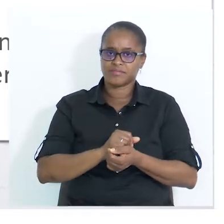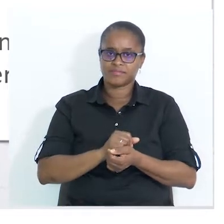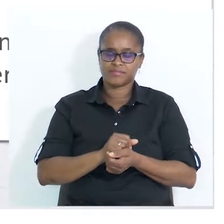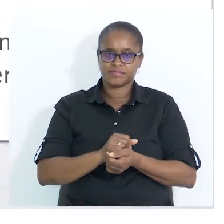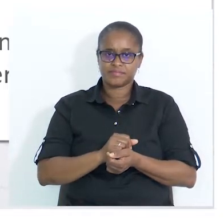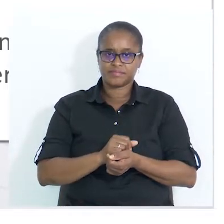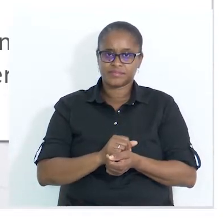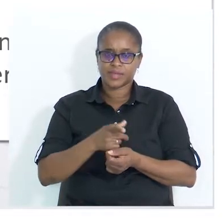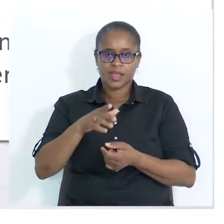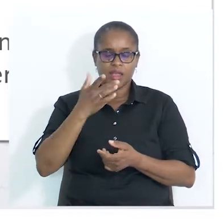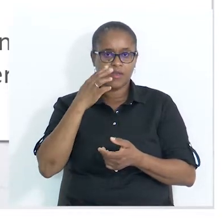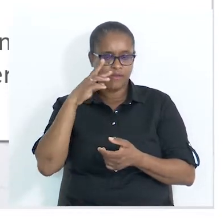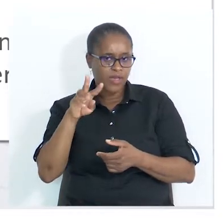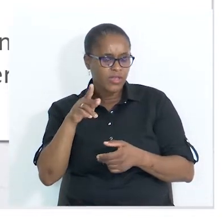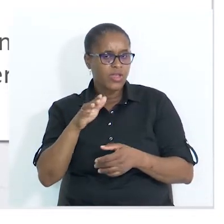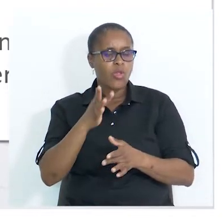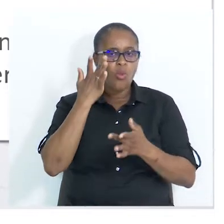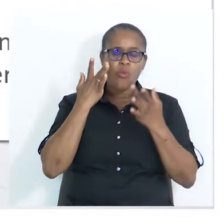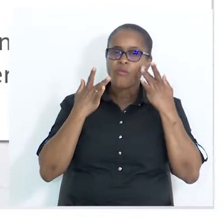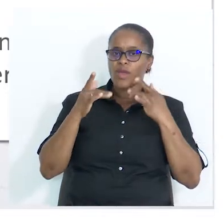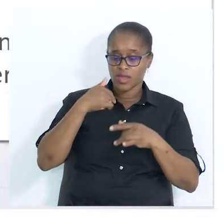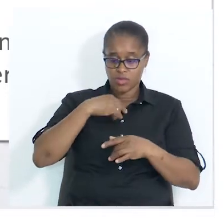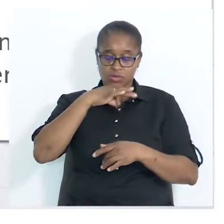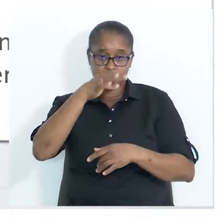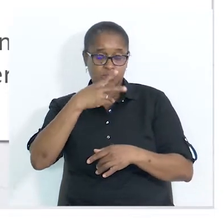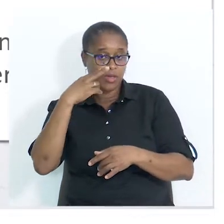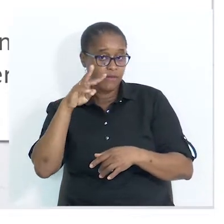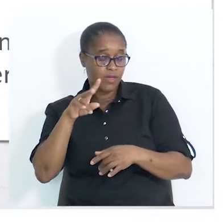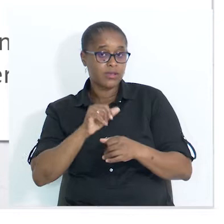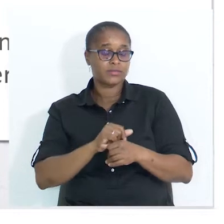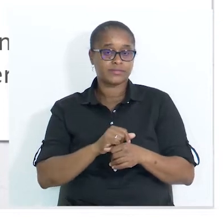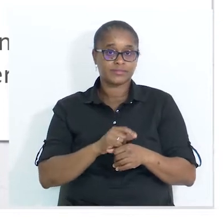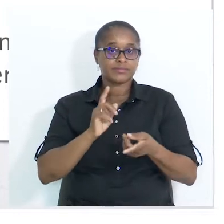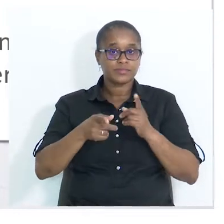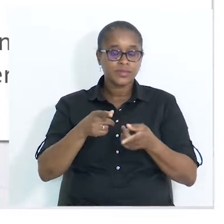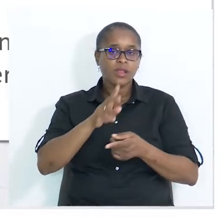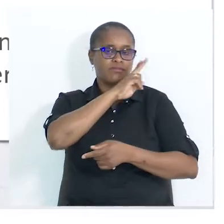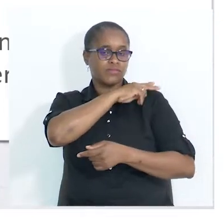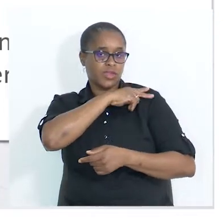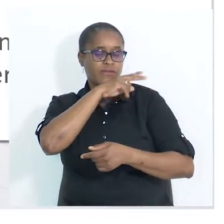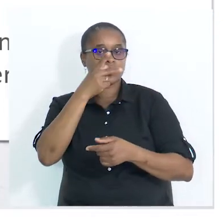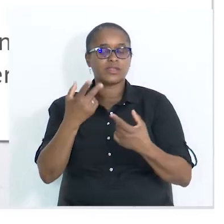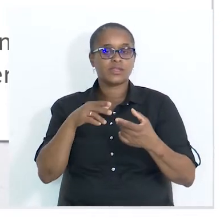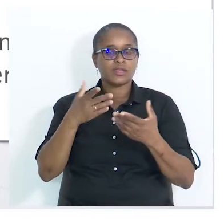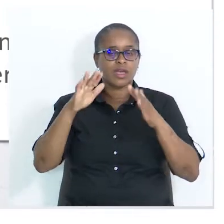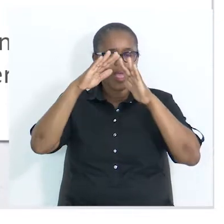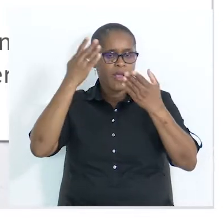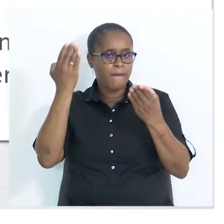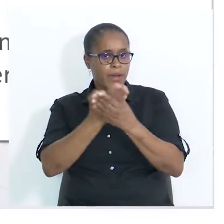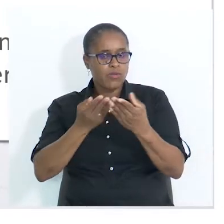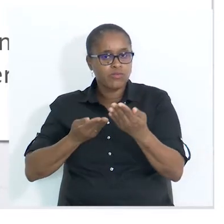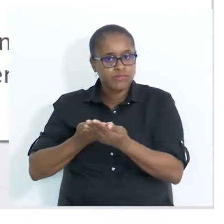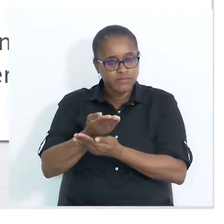naquela novela que eu te disse para ver que aquele dono da padaria faz a